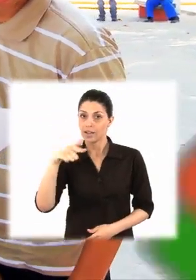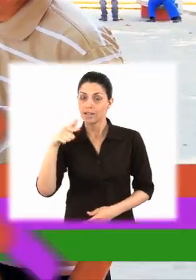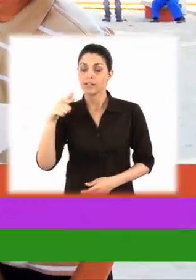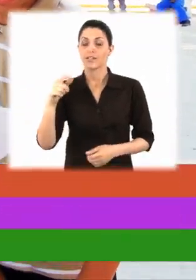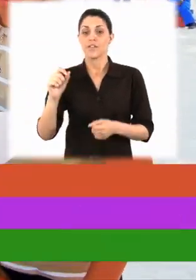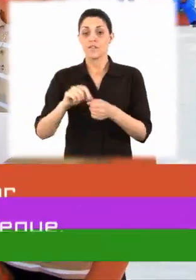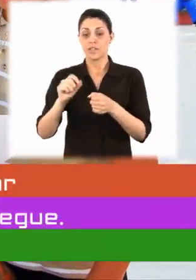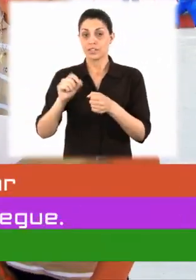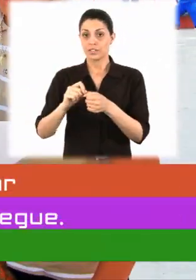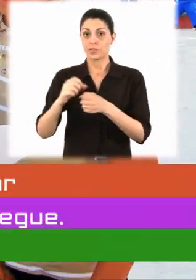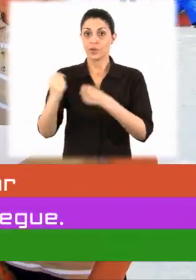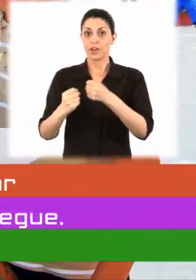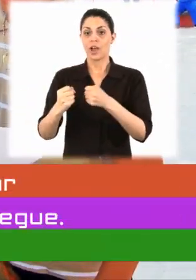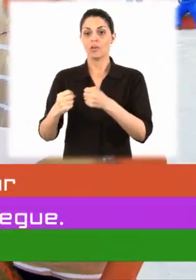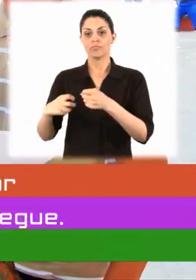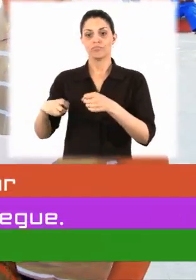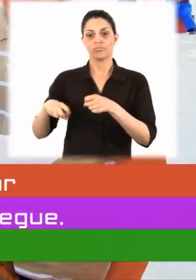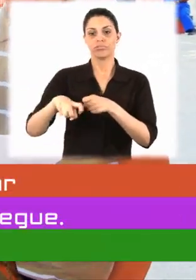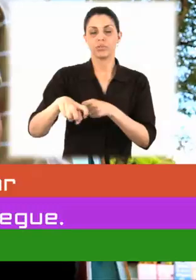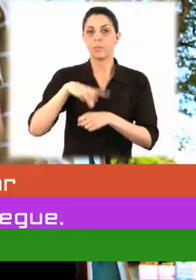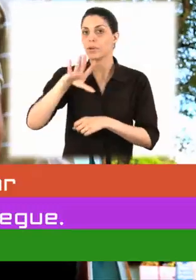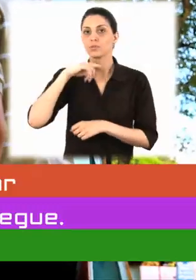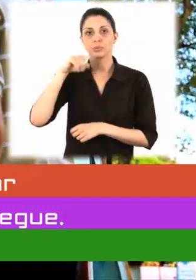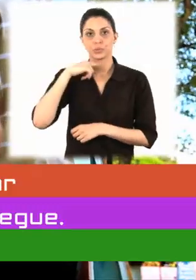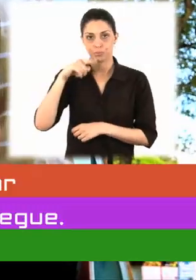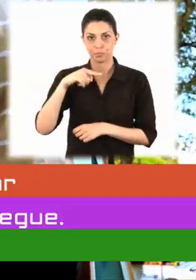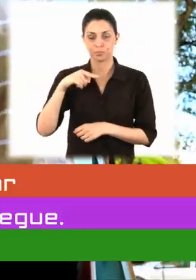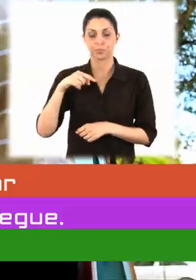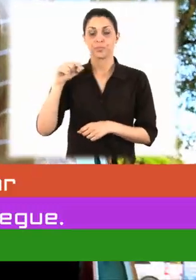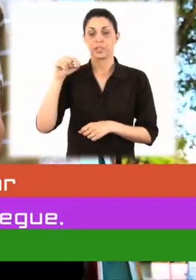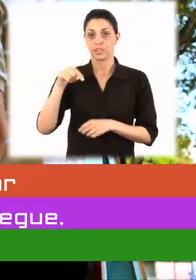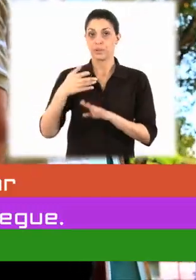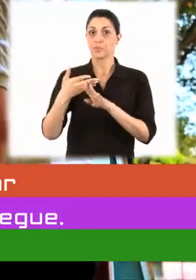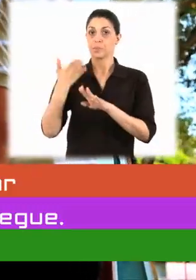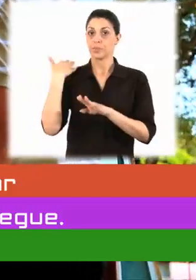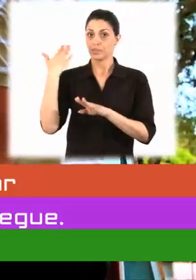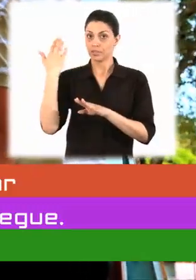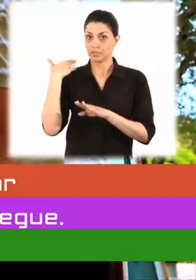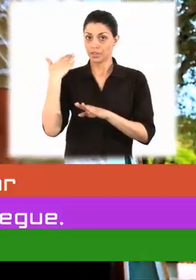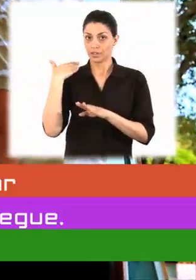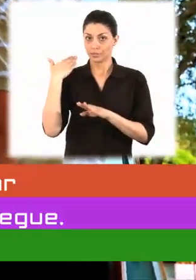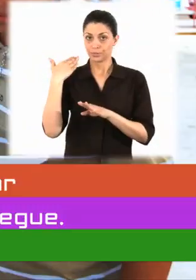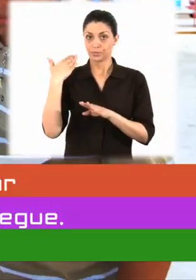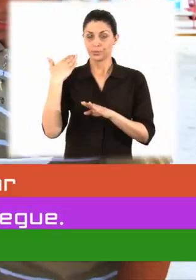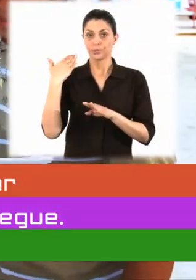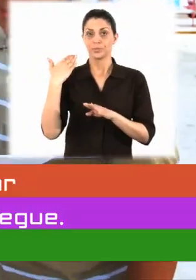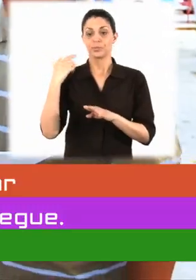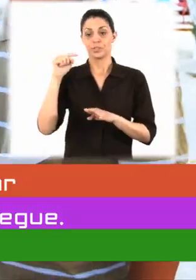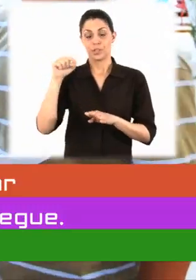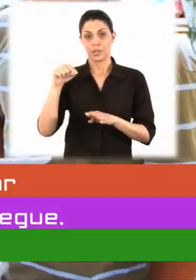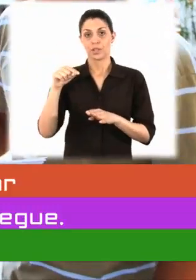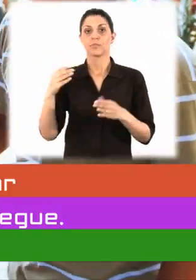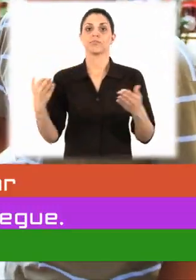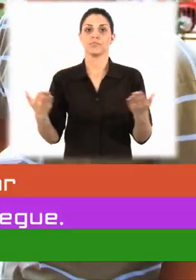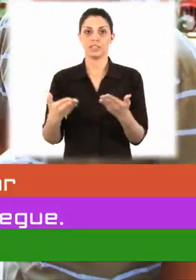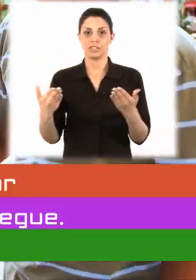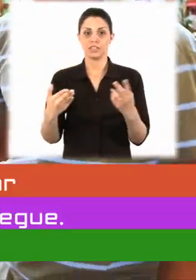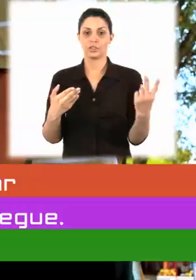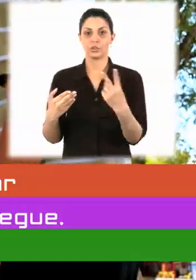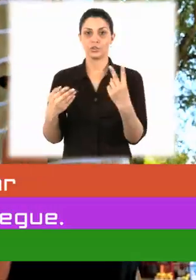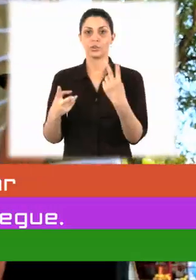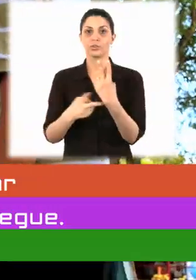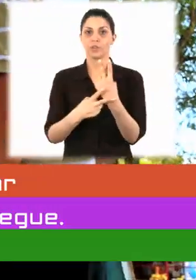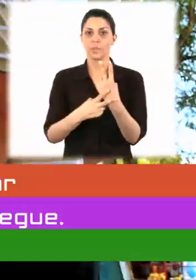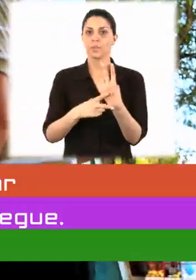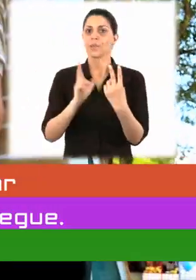pegar novamente, mas não consegue. Aqui no passado e aqui Tá no presente. consegue estar no